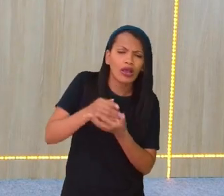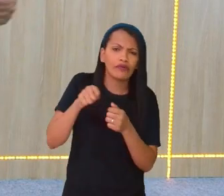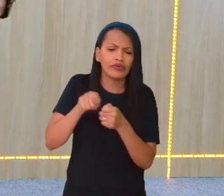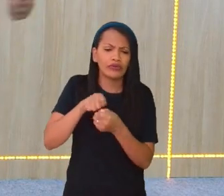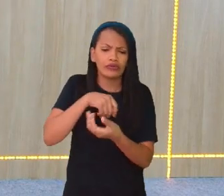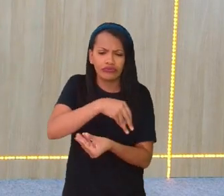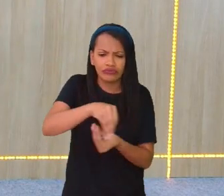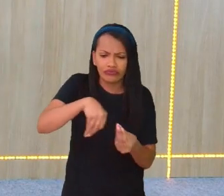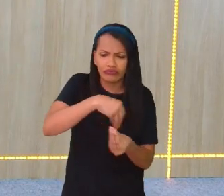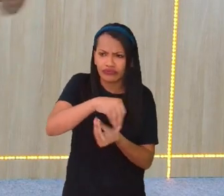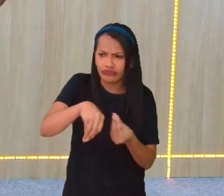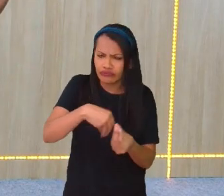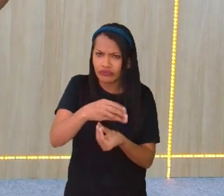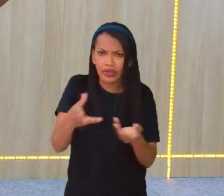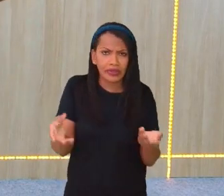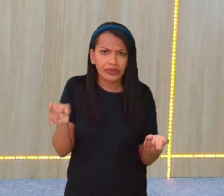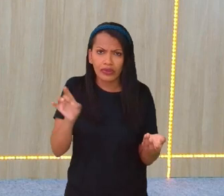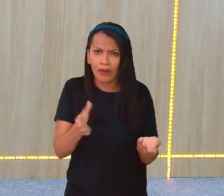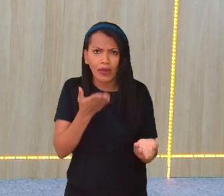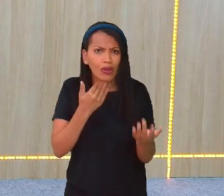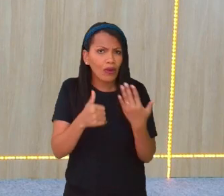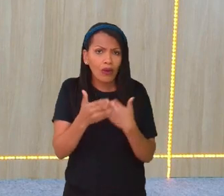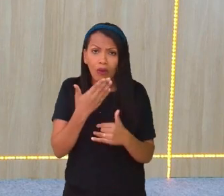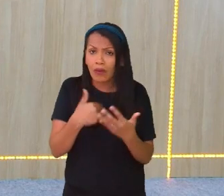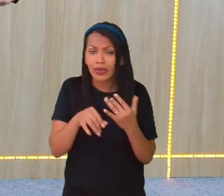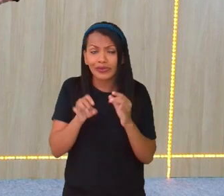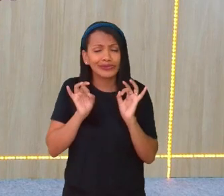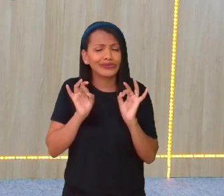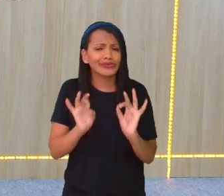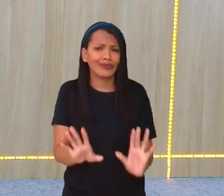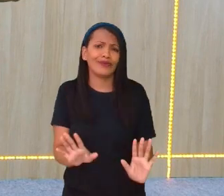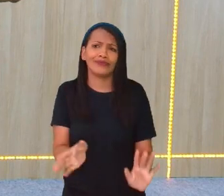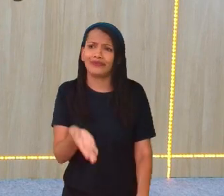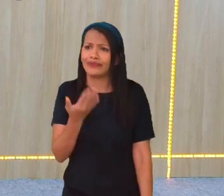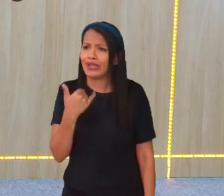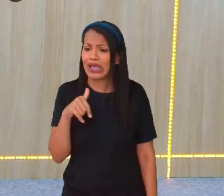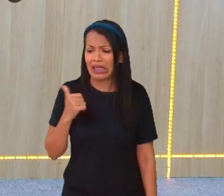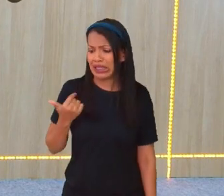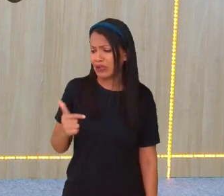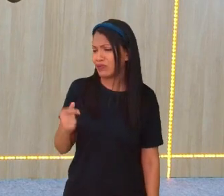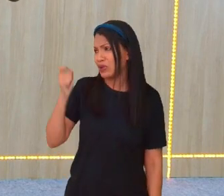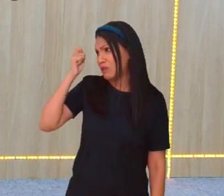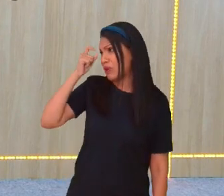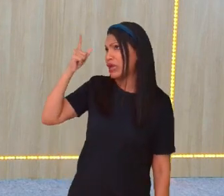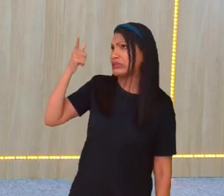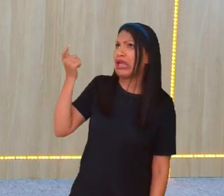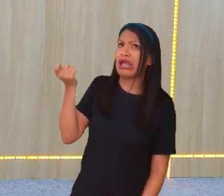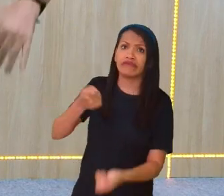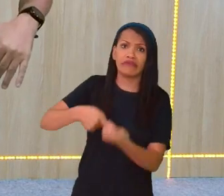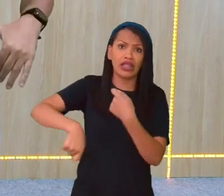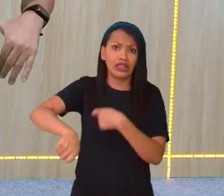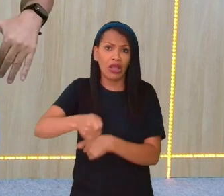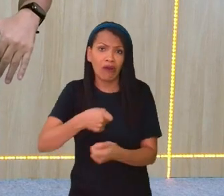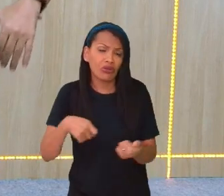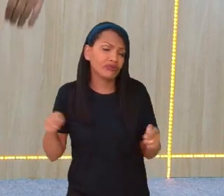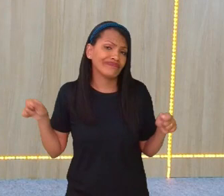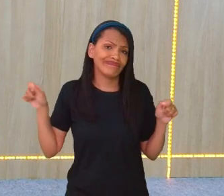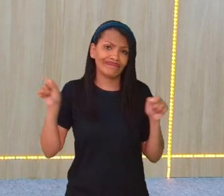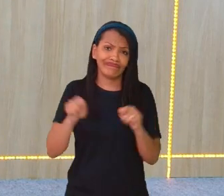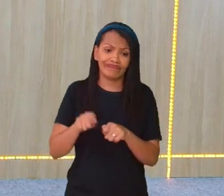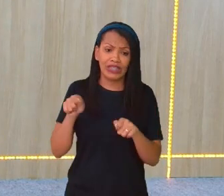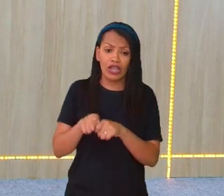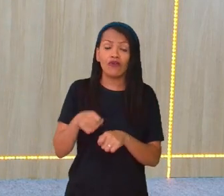farofa, ou a farinha de mandioca, para comer. Ele não tinha essa ideia de comércio, de produzir em